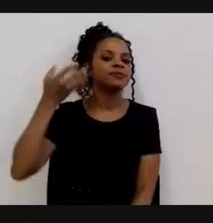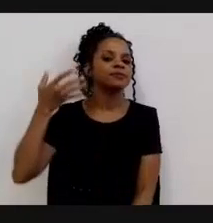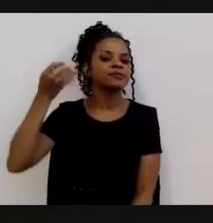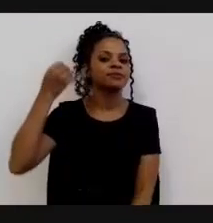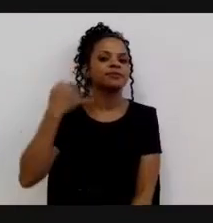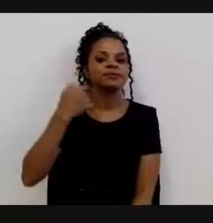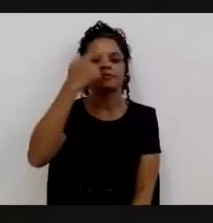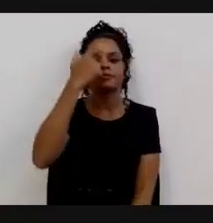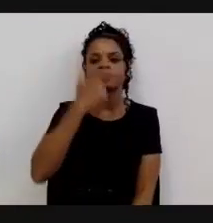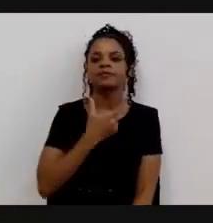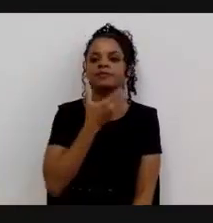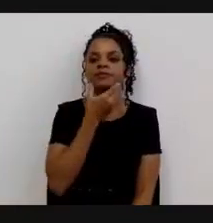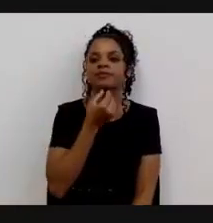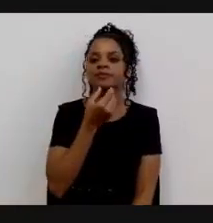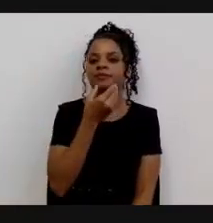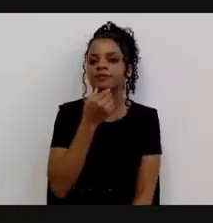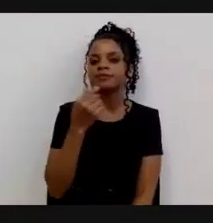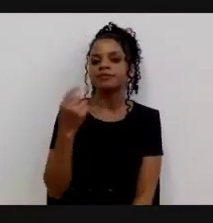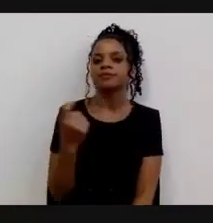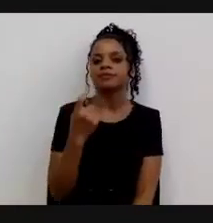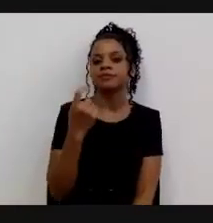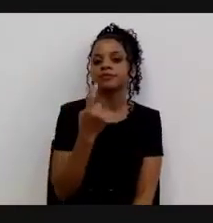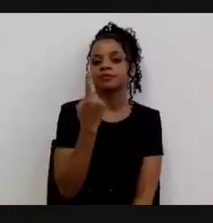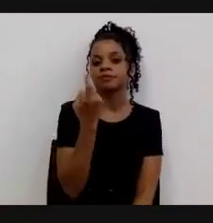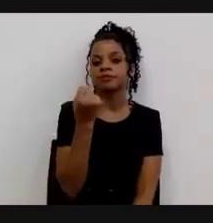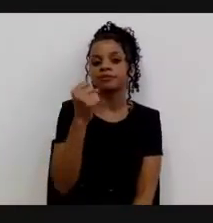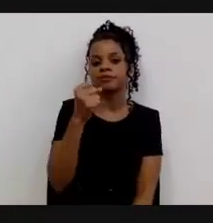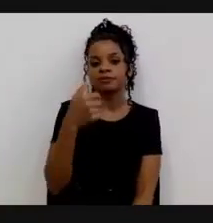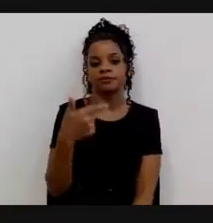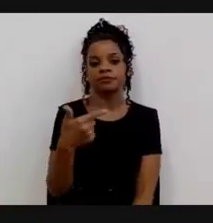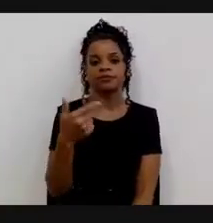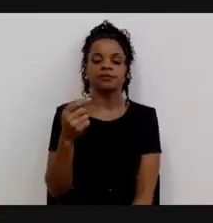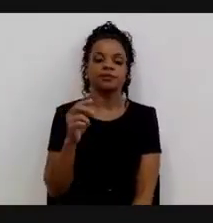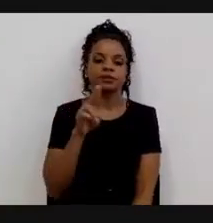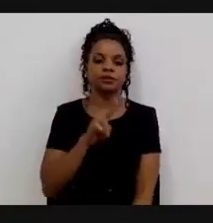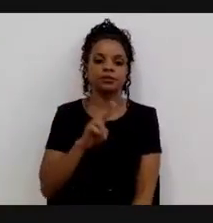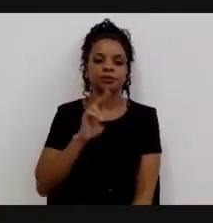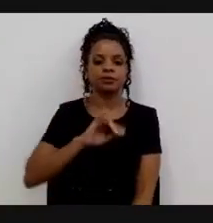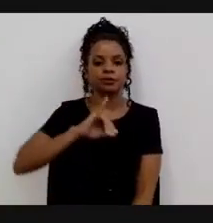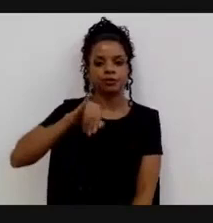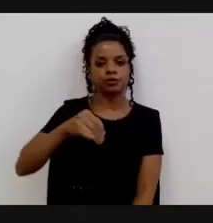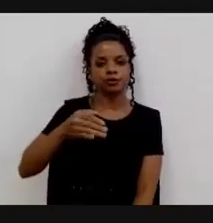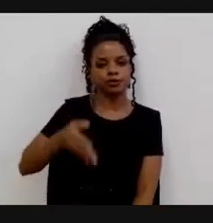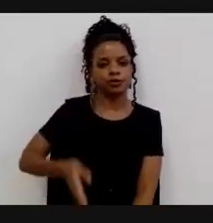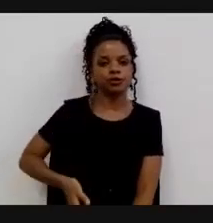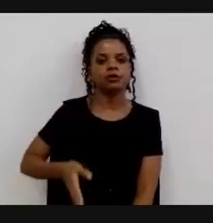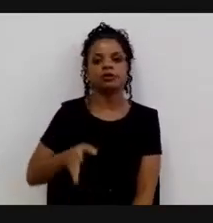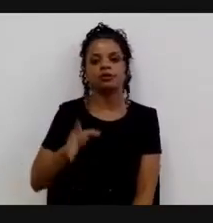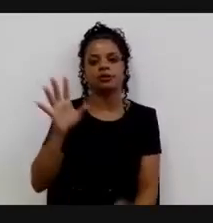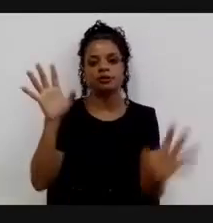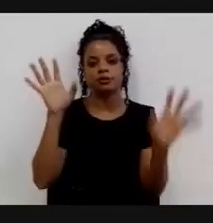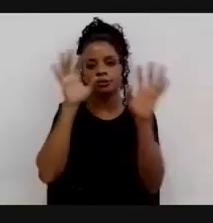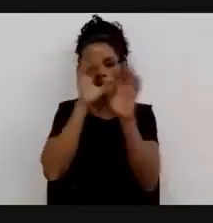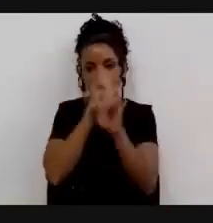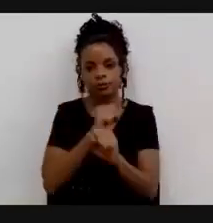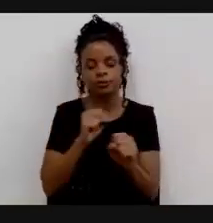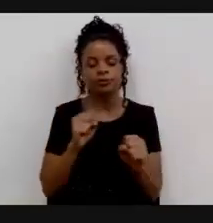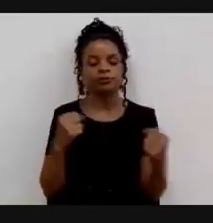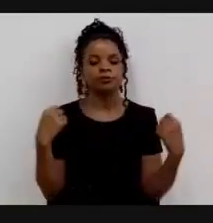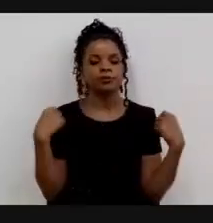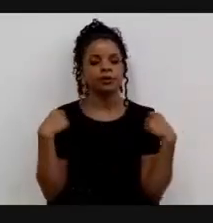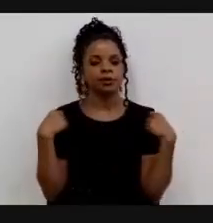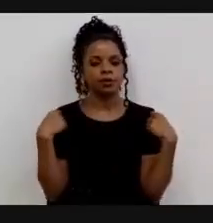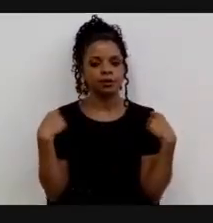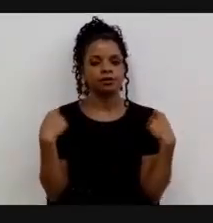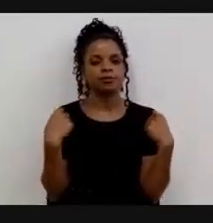audiodescrição aqui. Eu sou um homem de 1,82 m, estou vestindo uma calça jeans escura, uma camisa branca